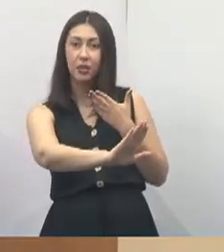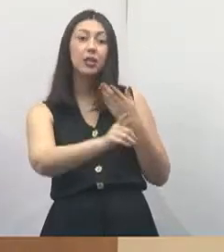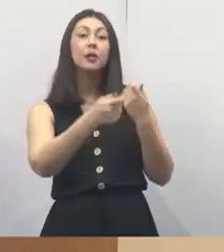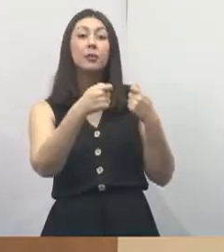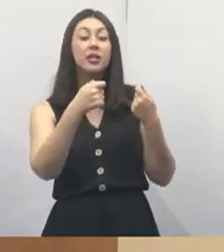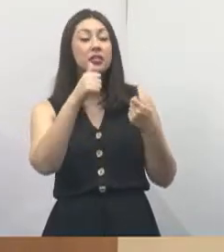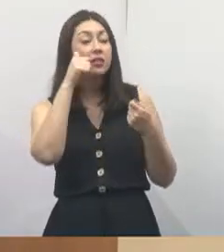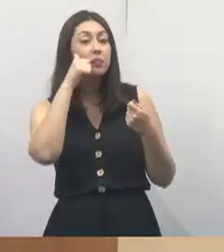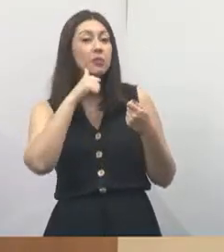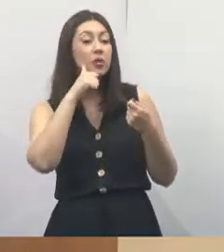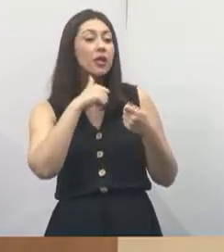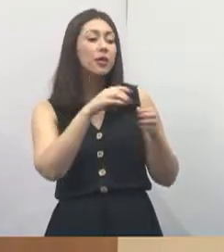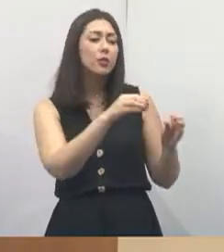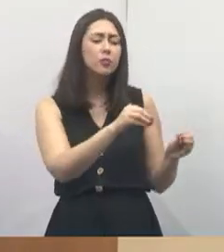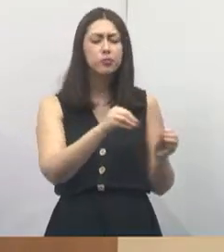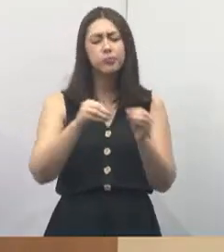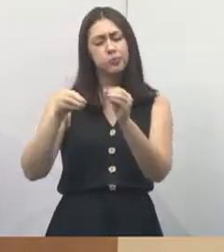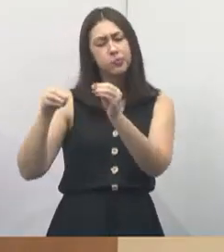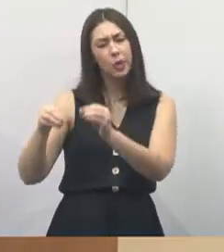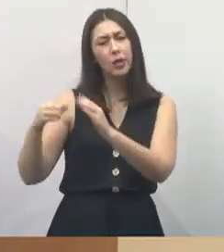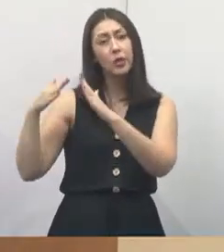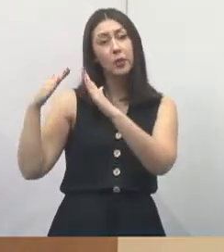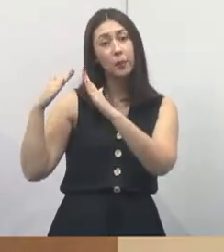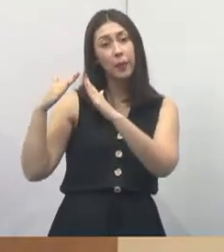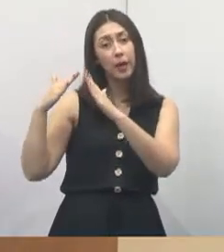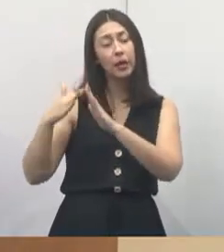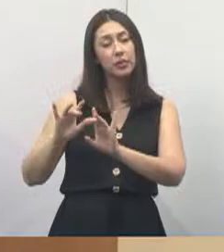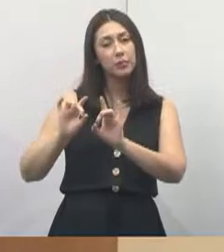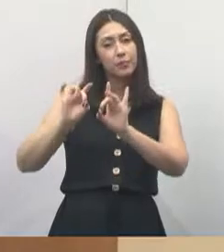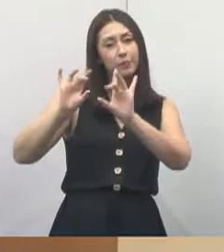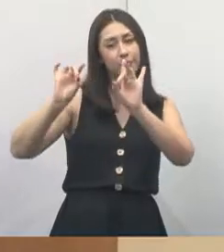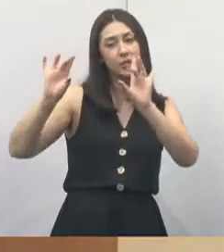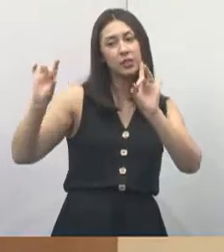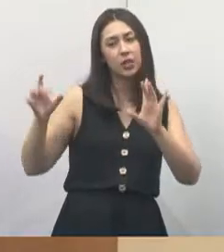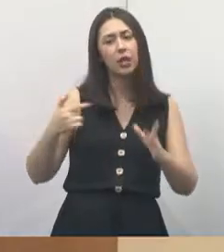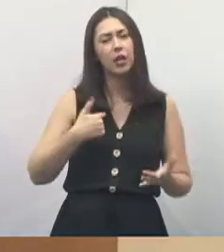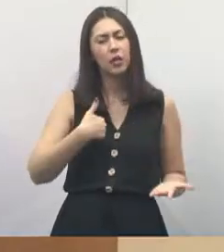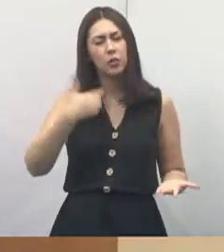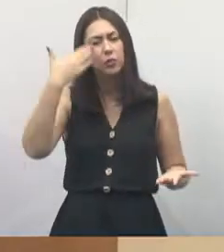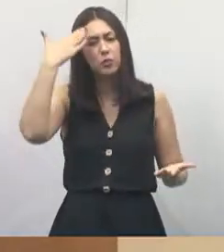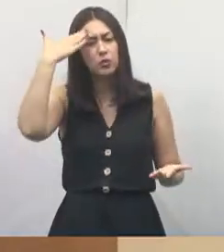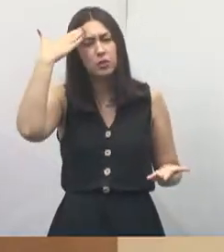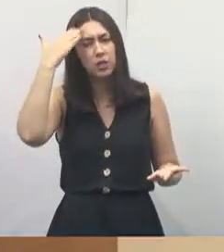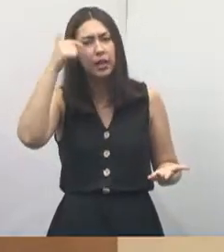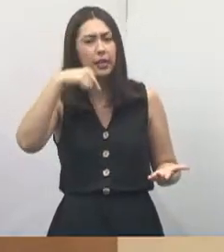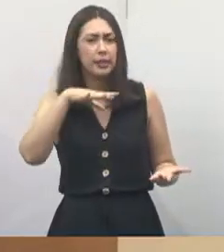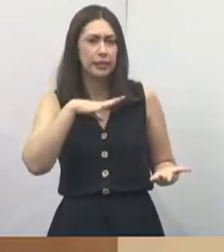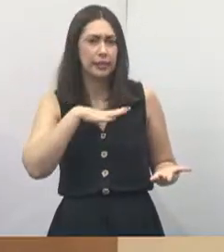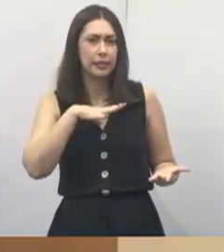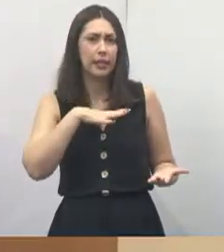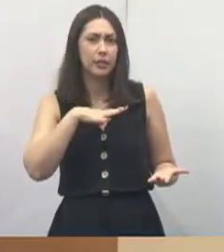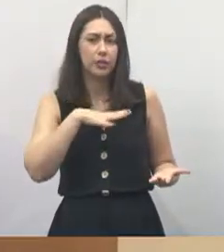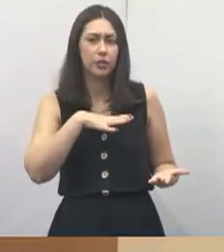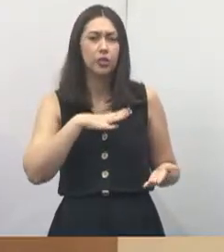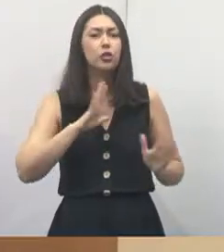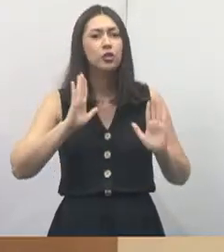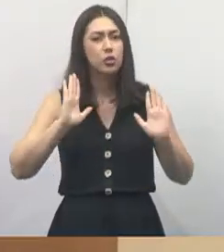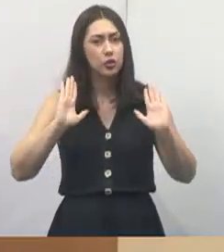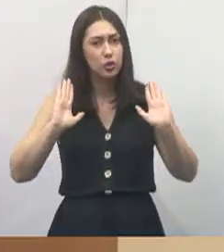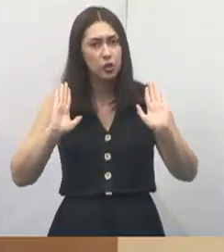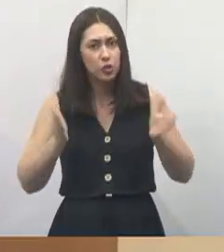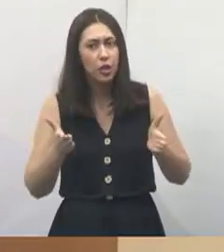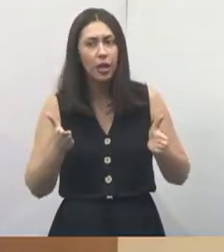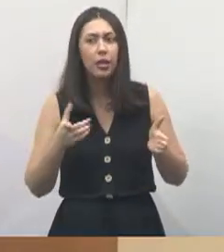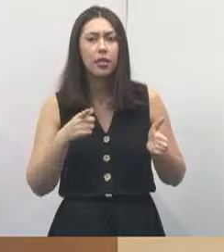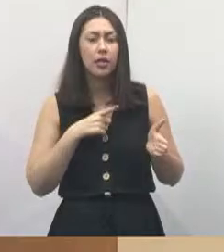colocação dessa mulher em abrigos. E, pelo que eu sei, o nosso município